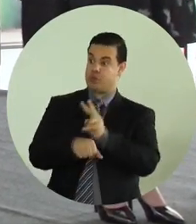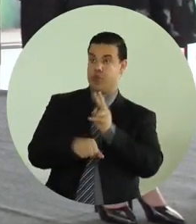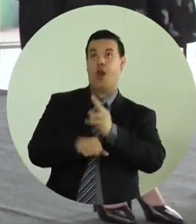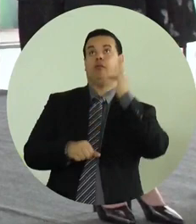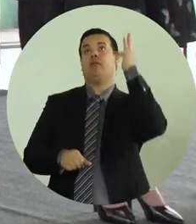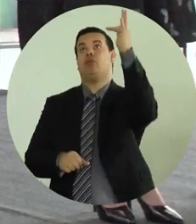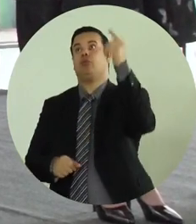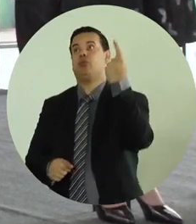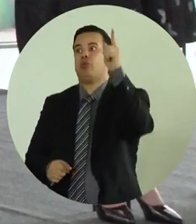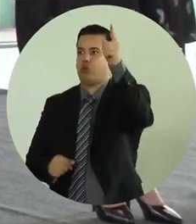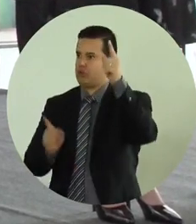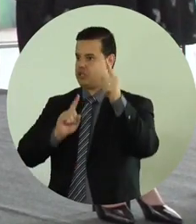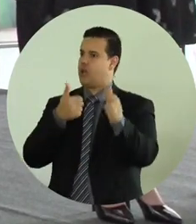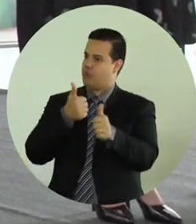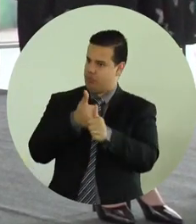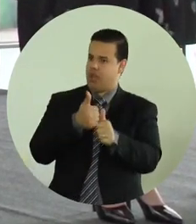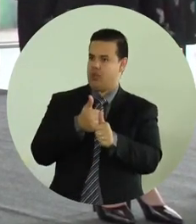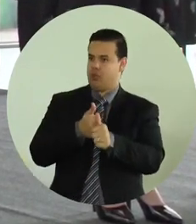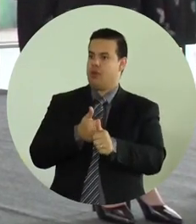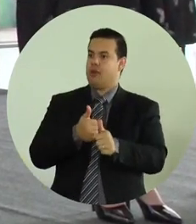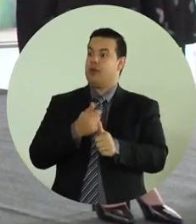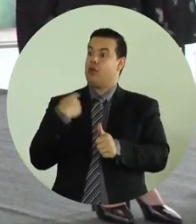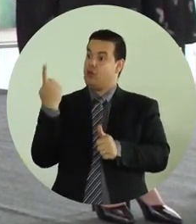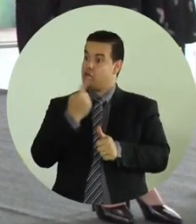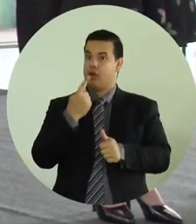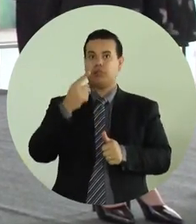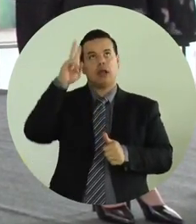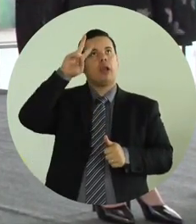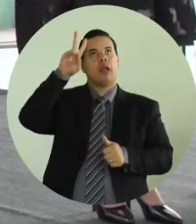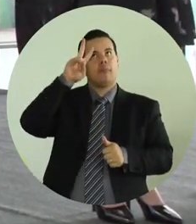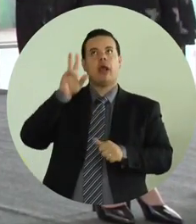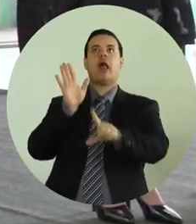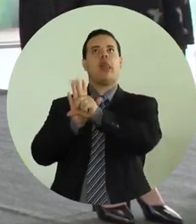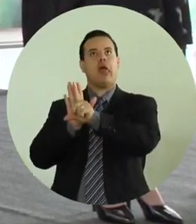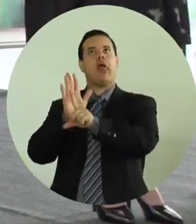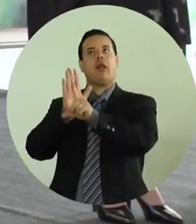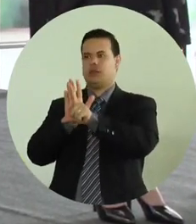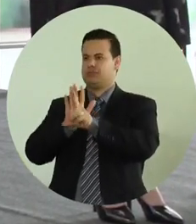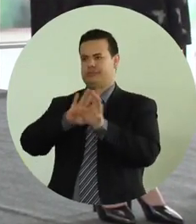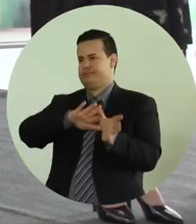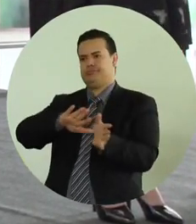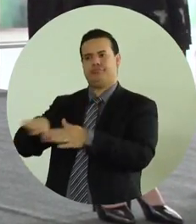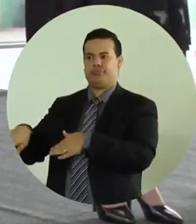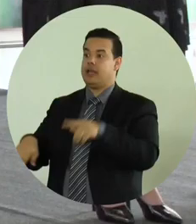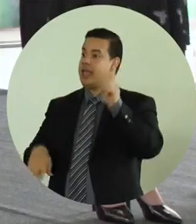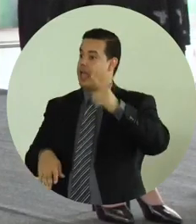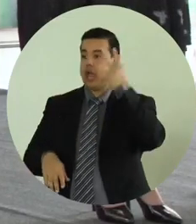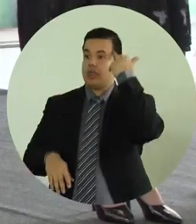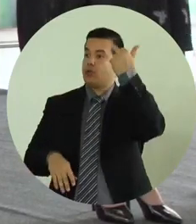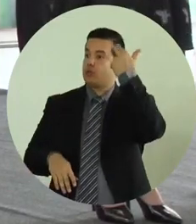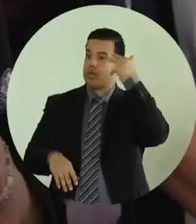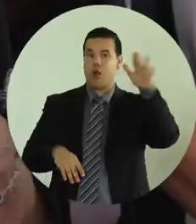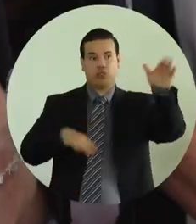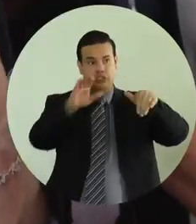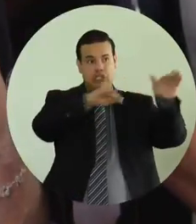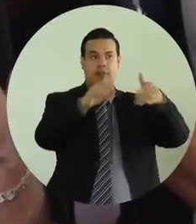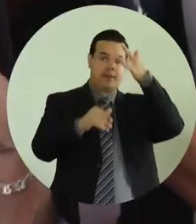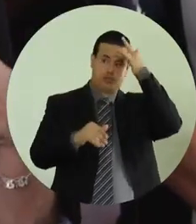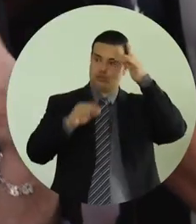longe assim, a gente nem precise mais lembrar da legislação, que esse processo de inclusão seja natural,